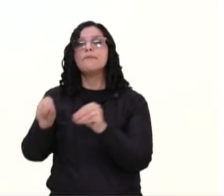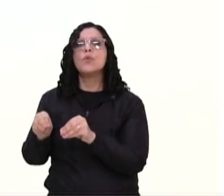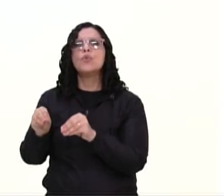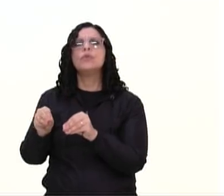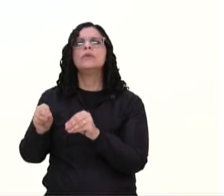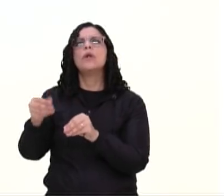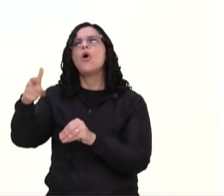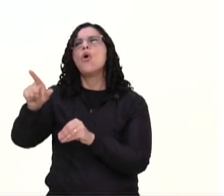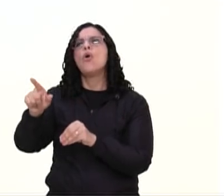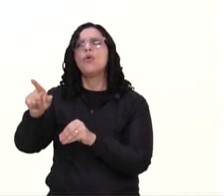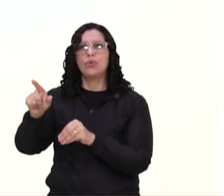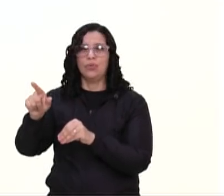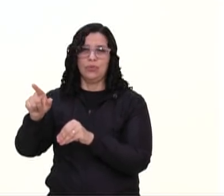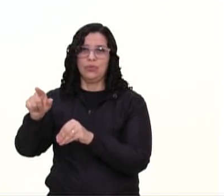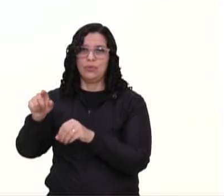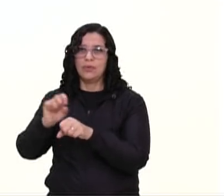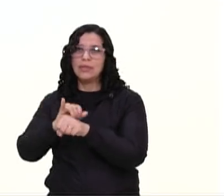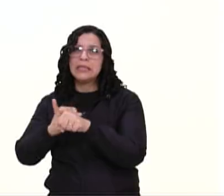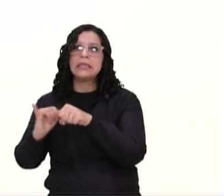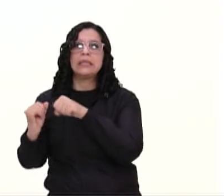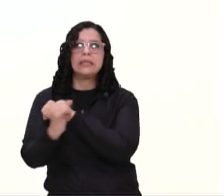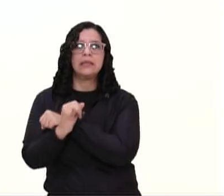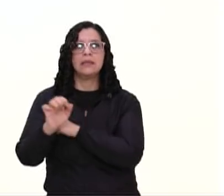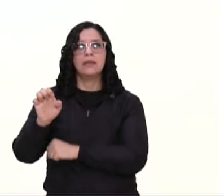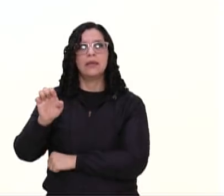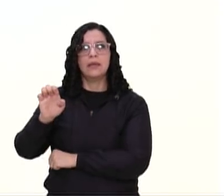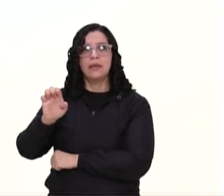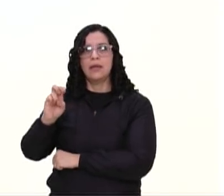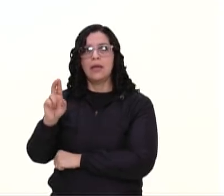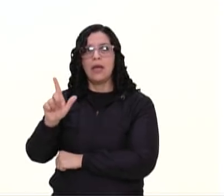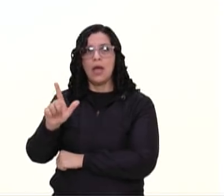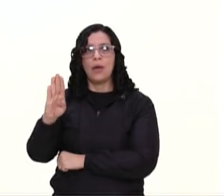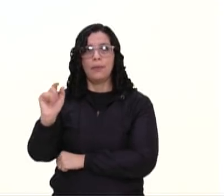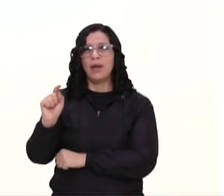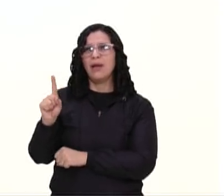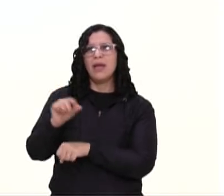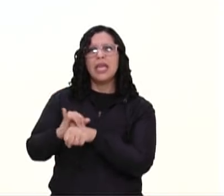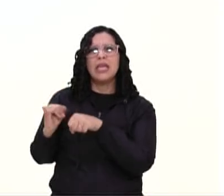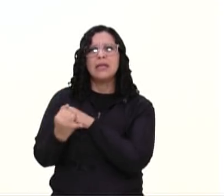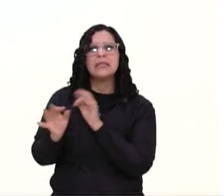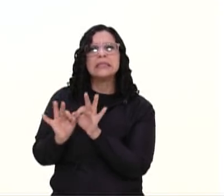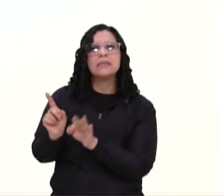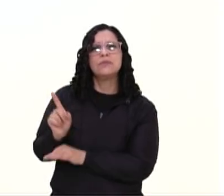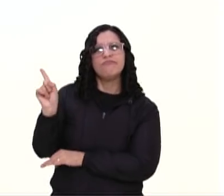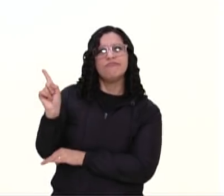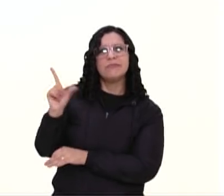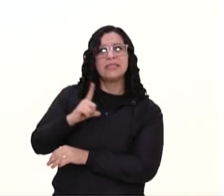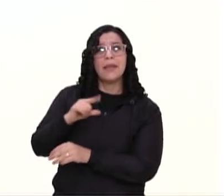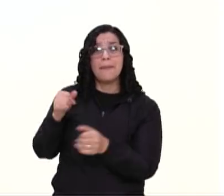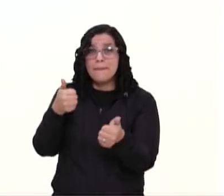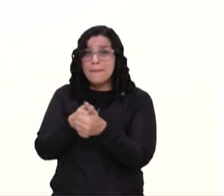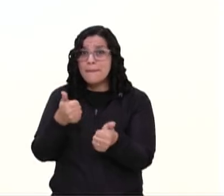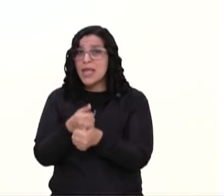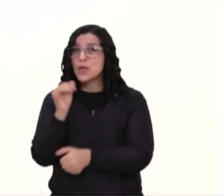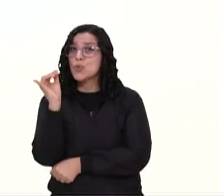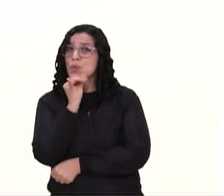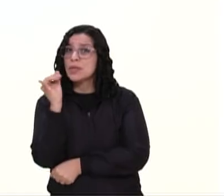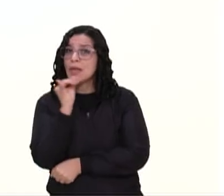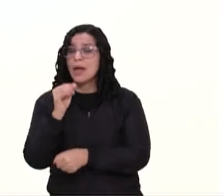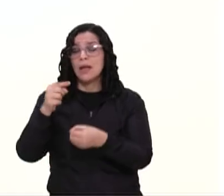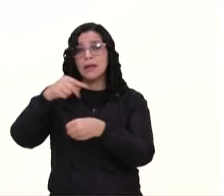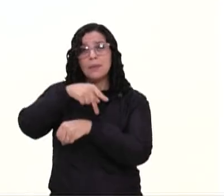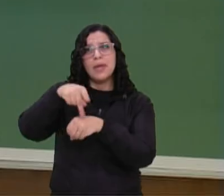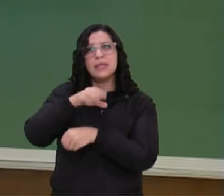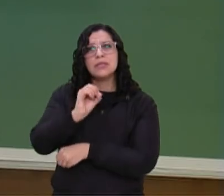exílio na ilha de Elba. Certo? Essa ilha de Elba é uma pequena ilha localizada entre a Itália e a Córsega.